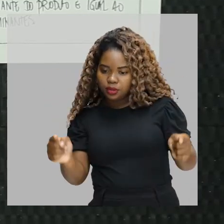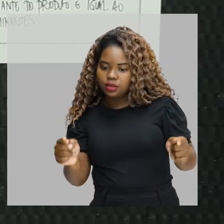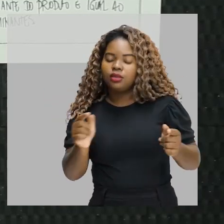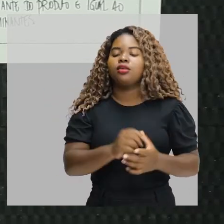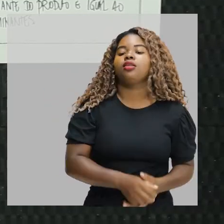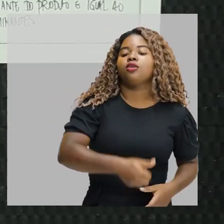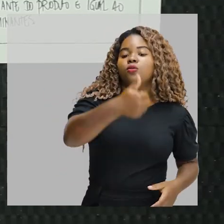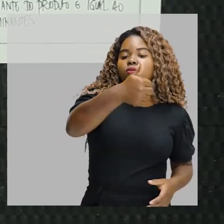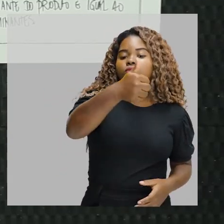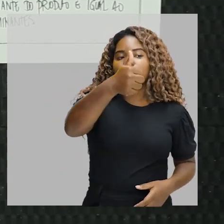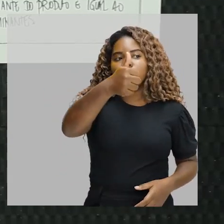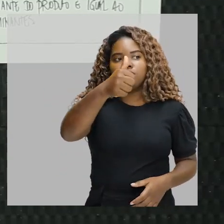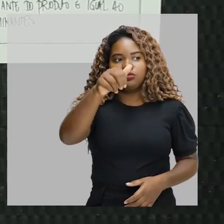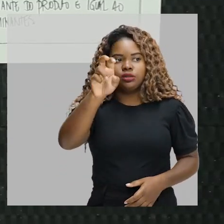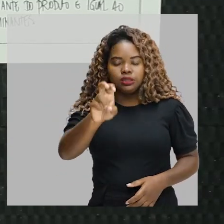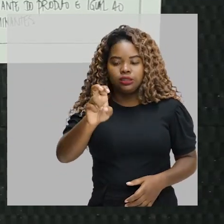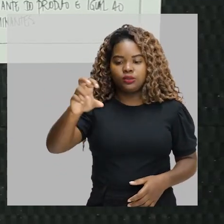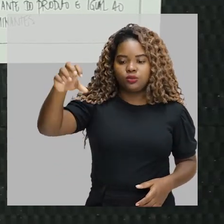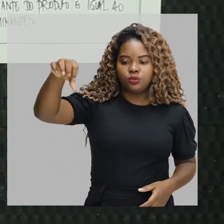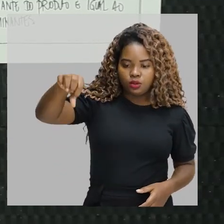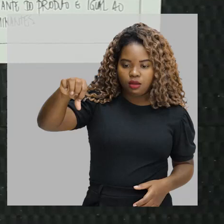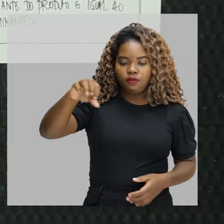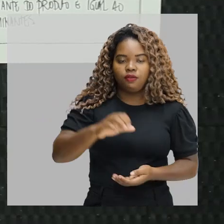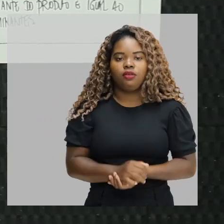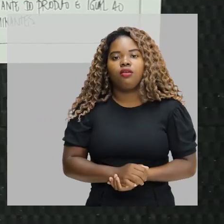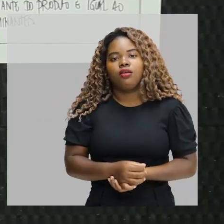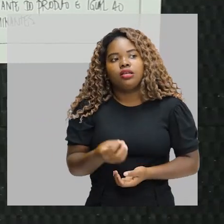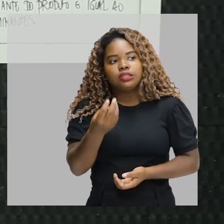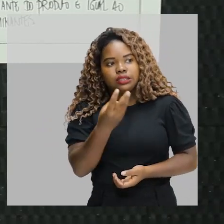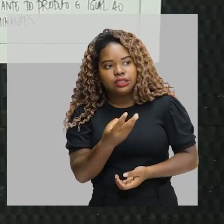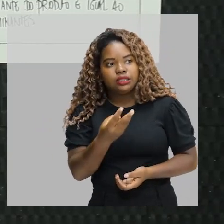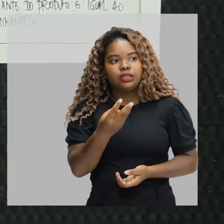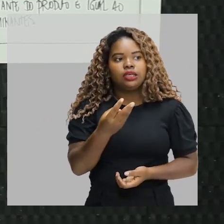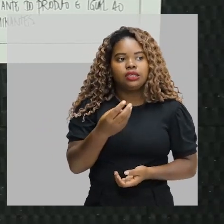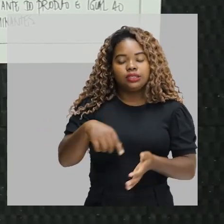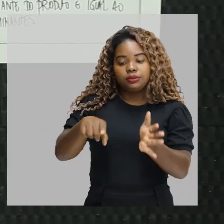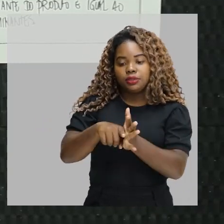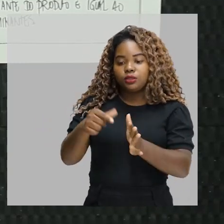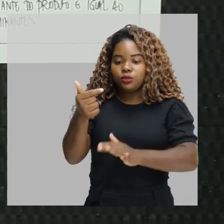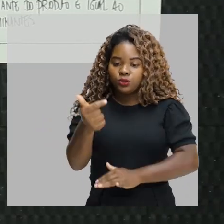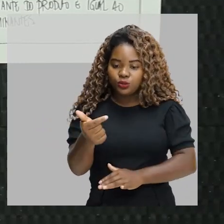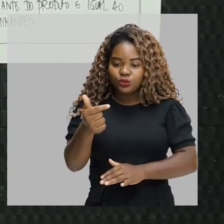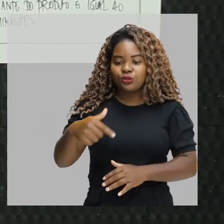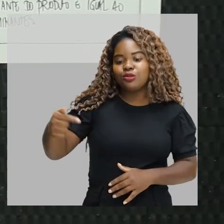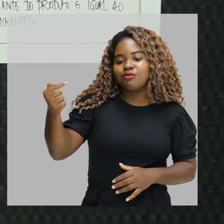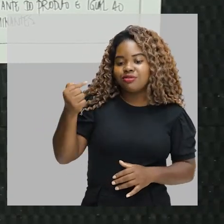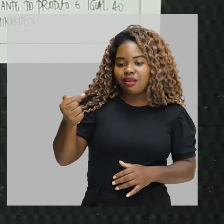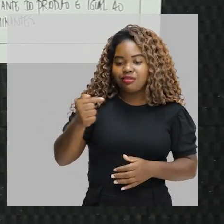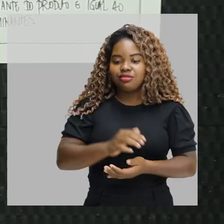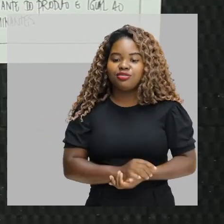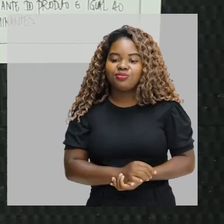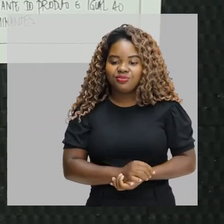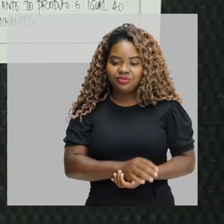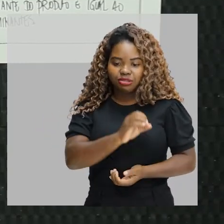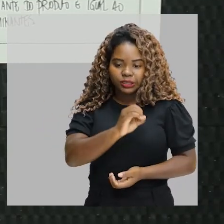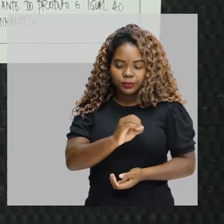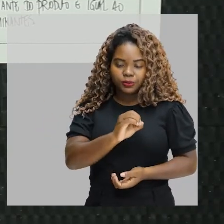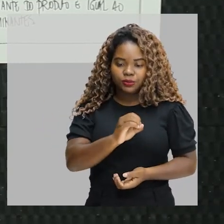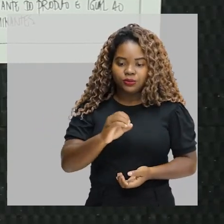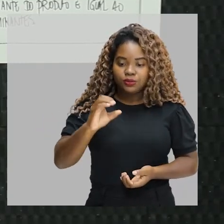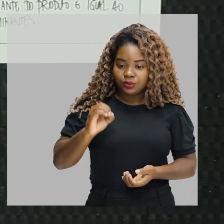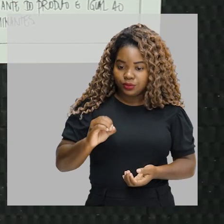1, 5, 9, 3, menos 2 e 7, e